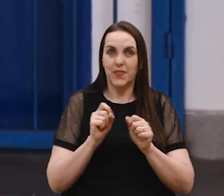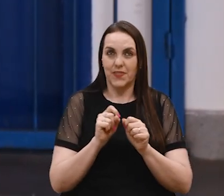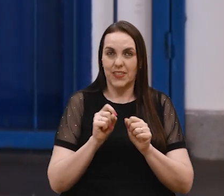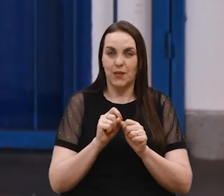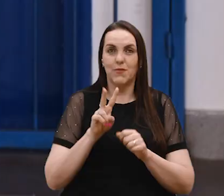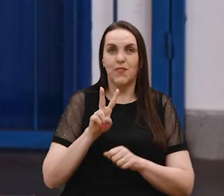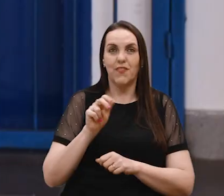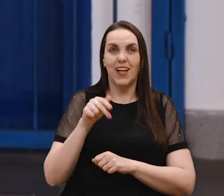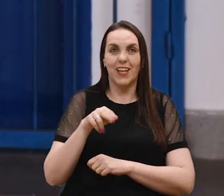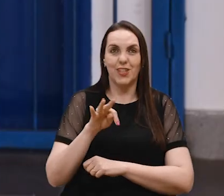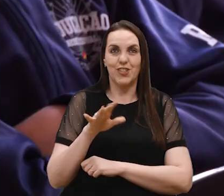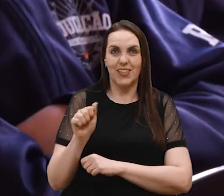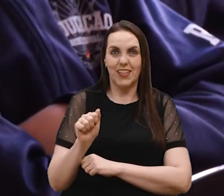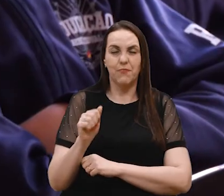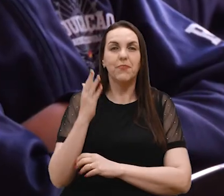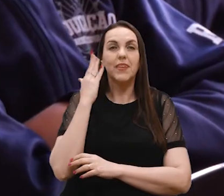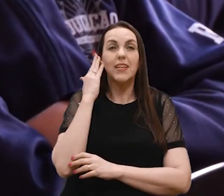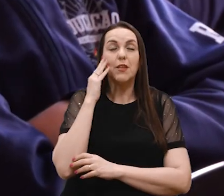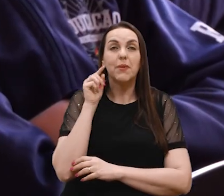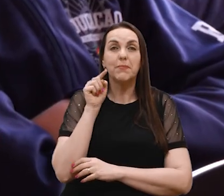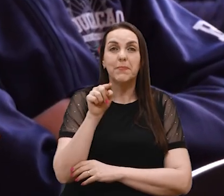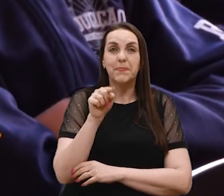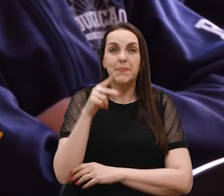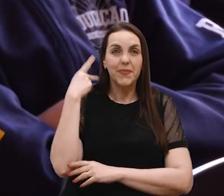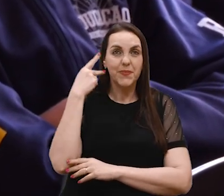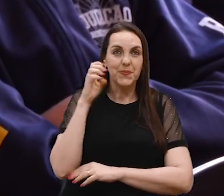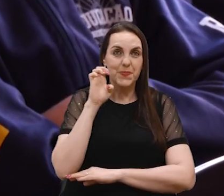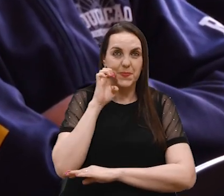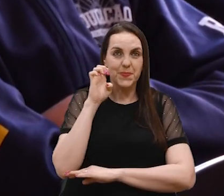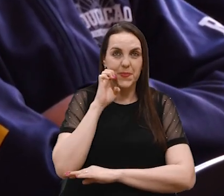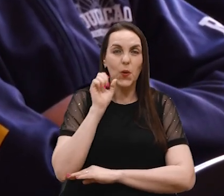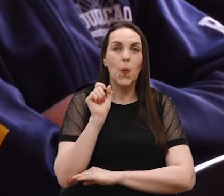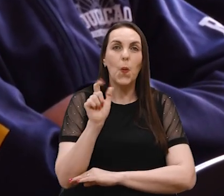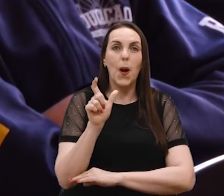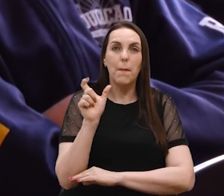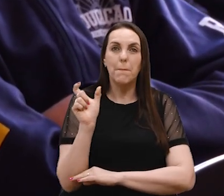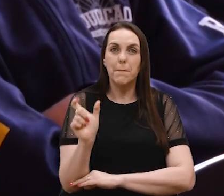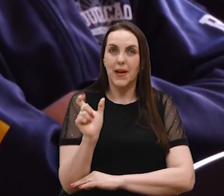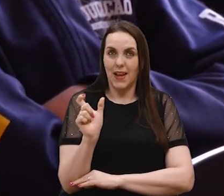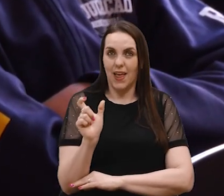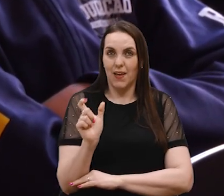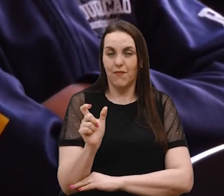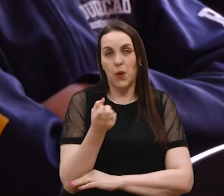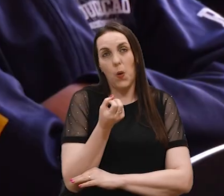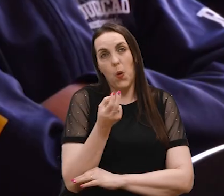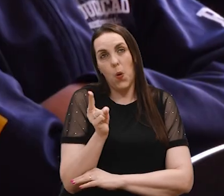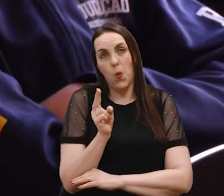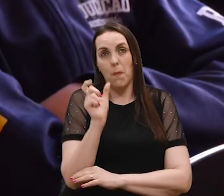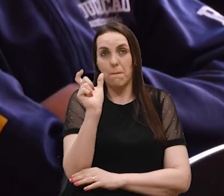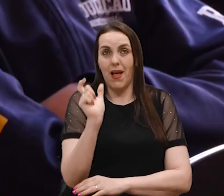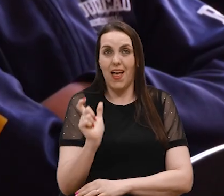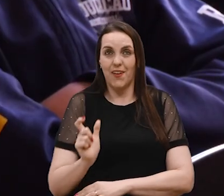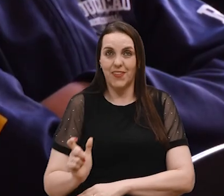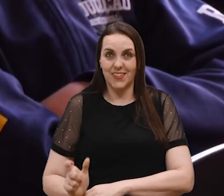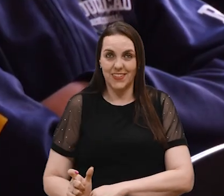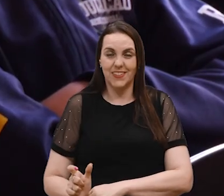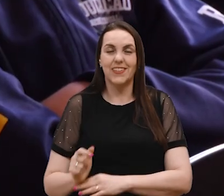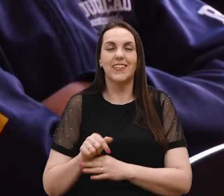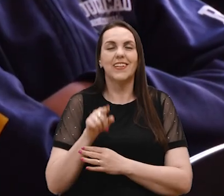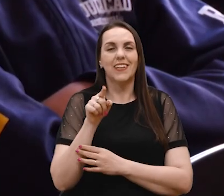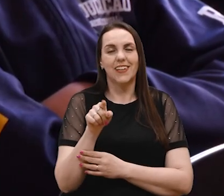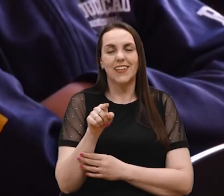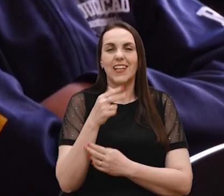para Valentina. Quero saber de ti, vereadora Estela, qual a palavra ou as palavras,